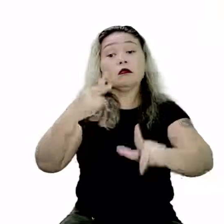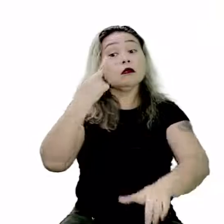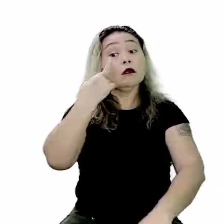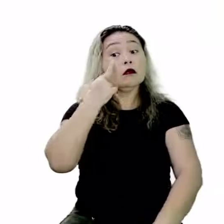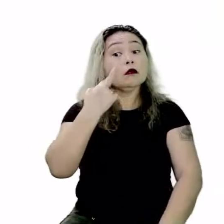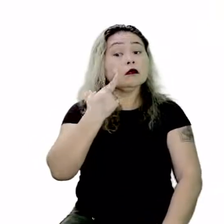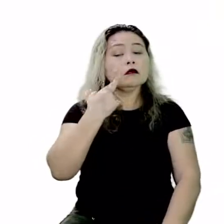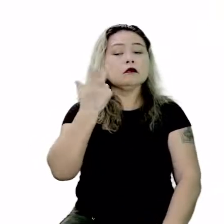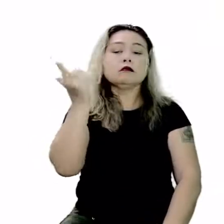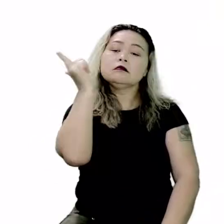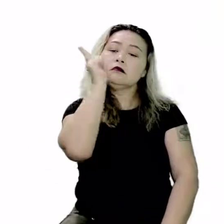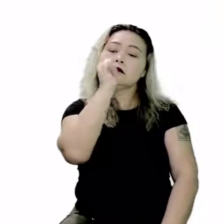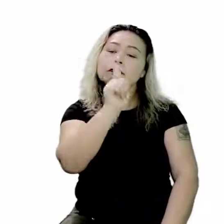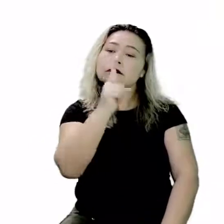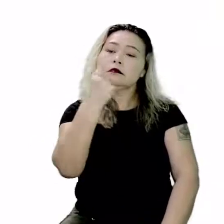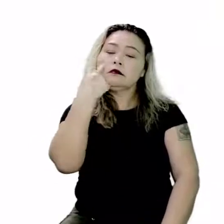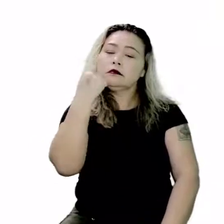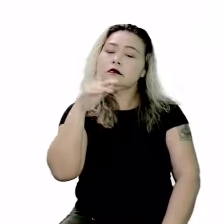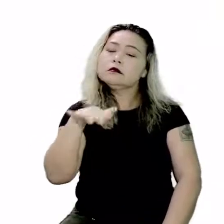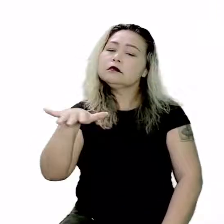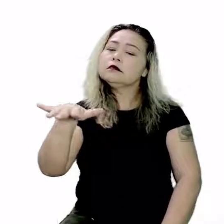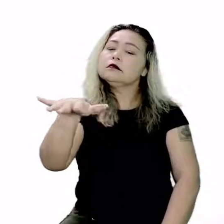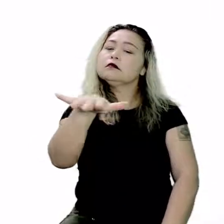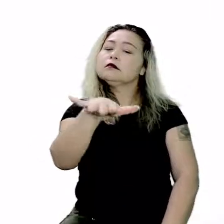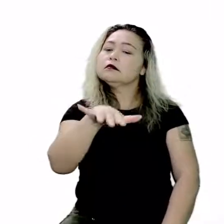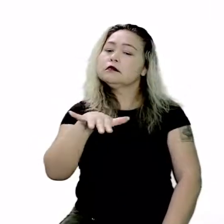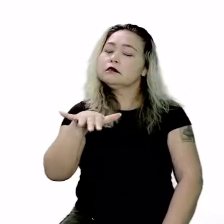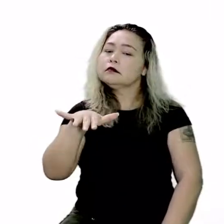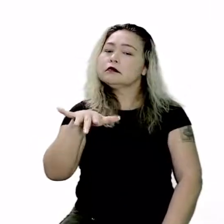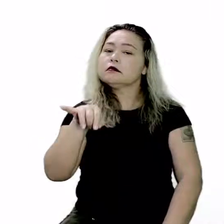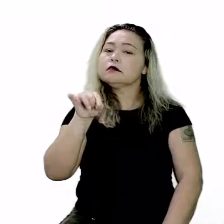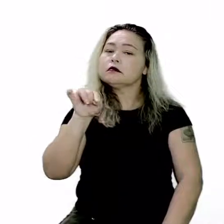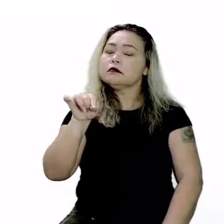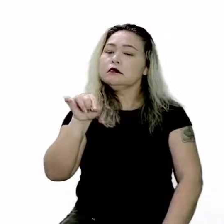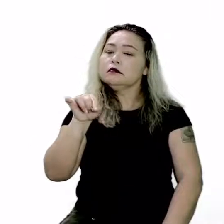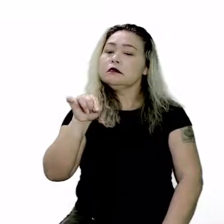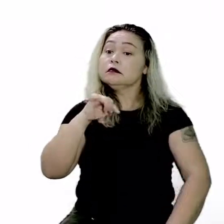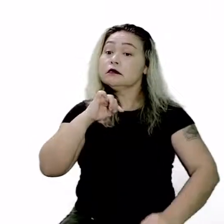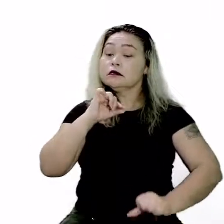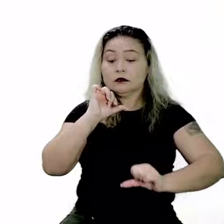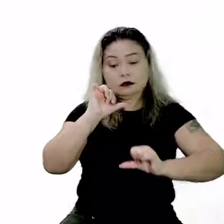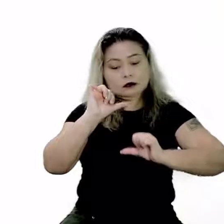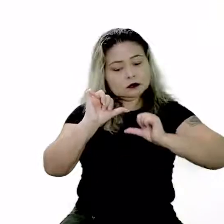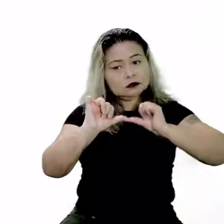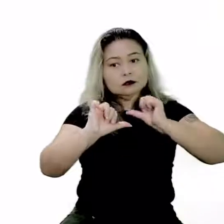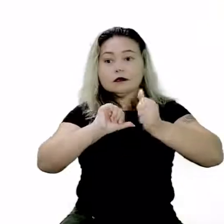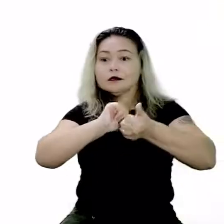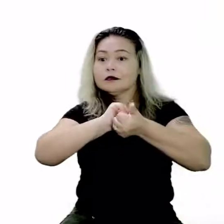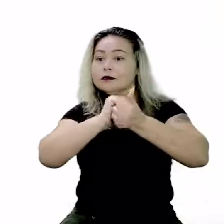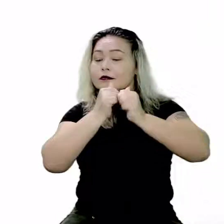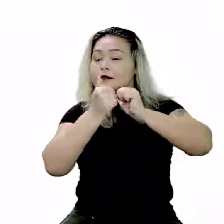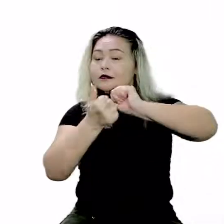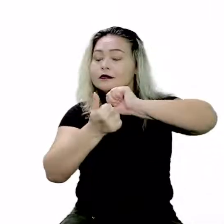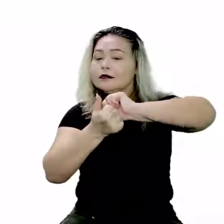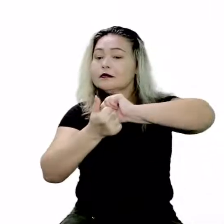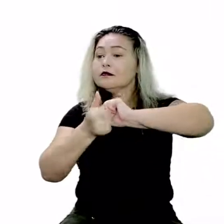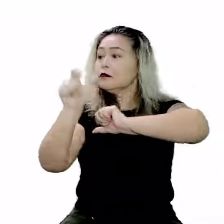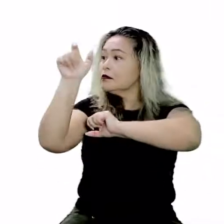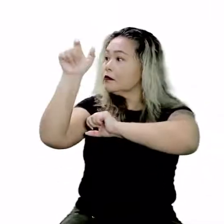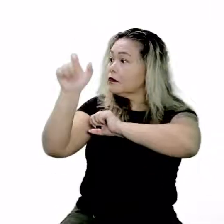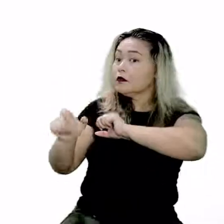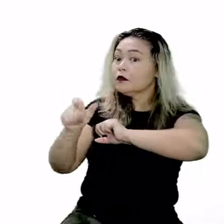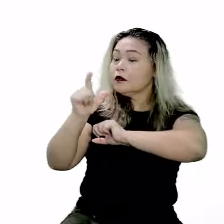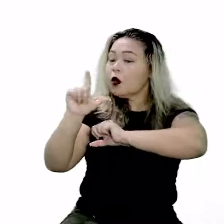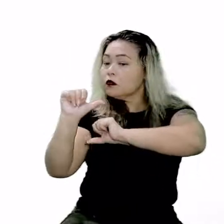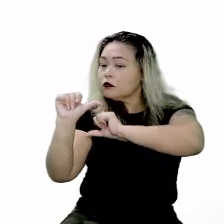vai conseguir ver esse meio físico sendo transformado pela ação humana